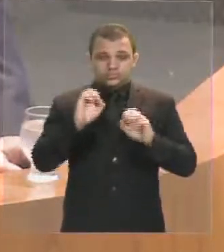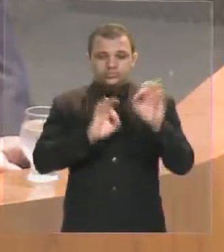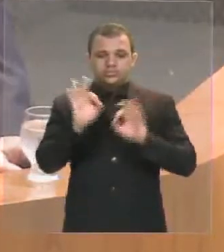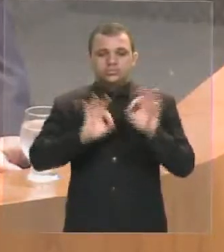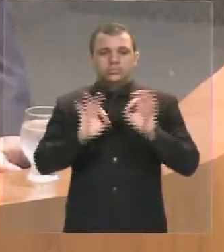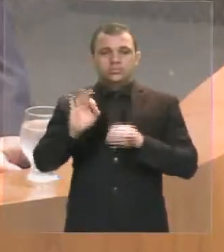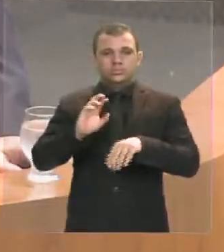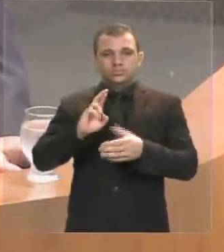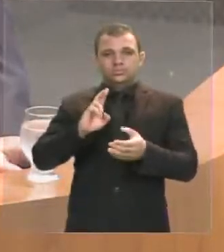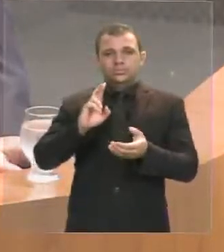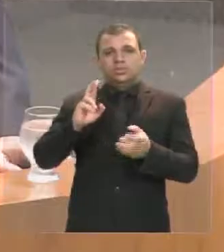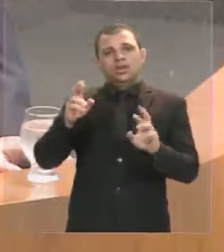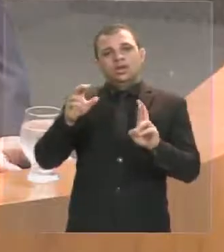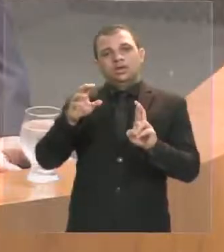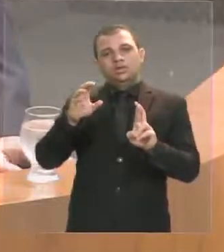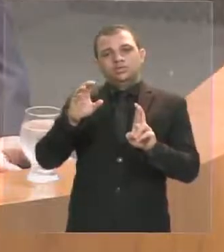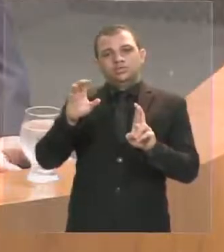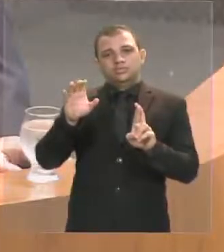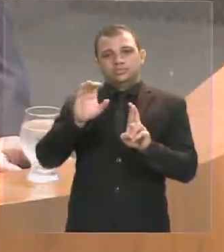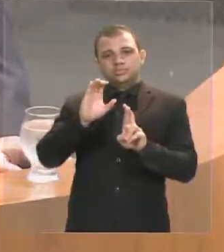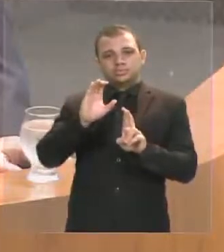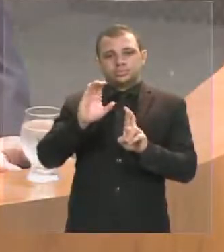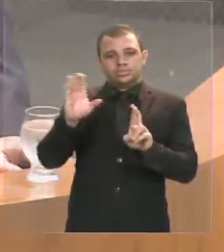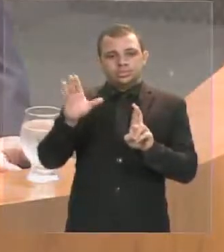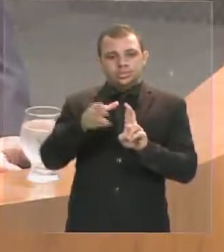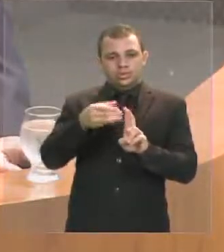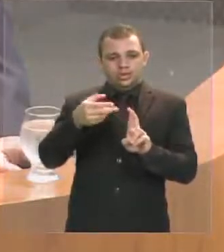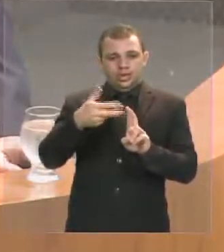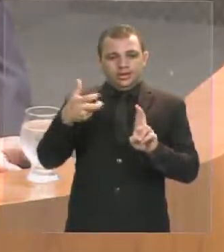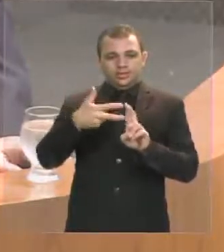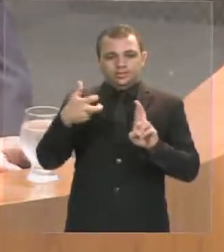recursos. Deputado Júnior Verde, nós estivemos